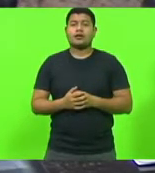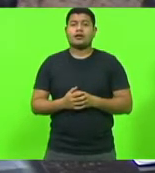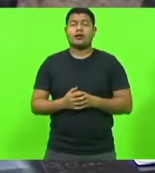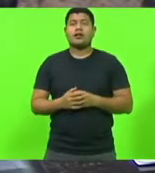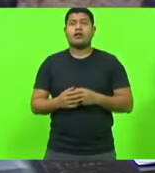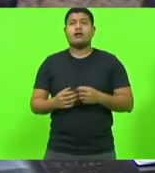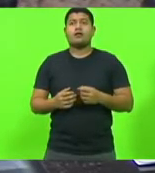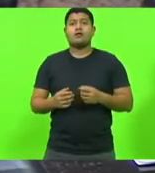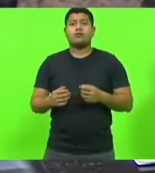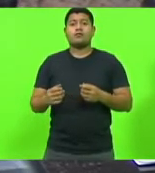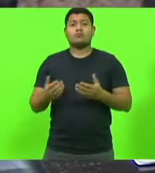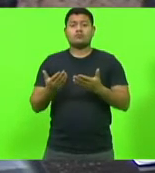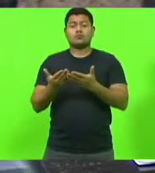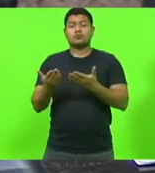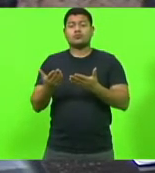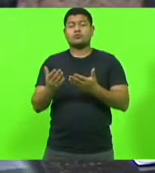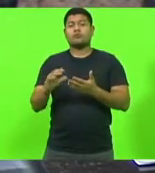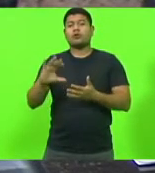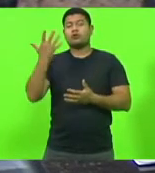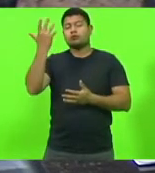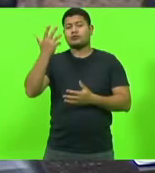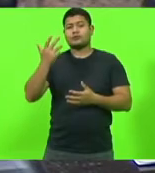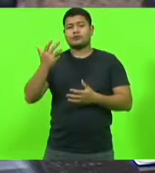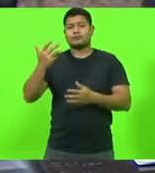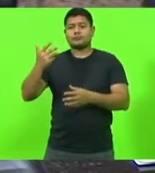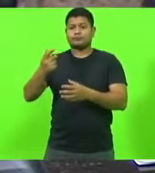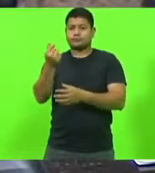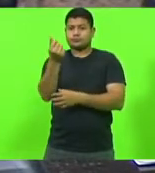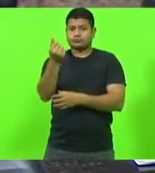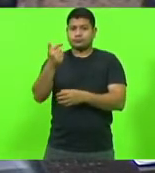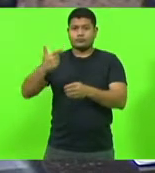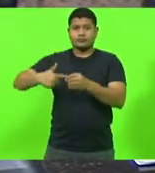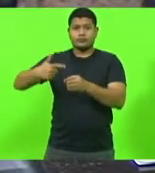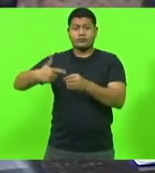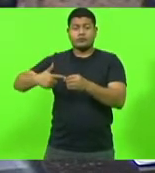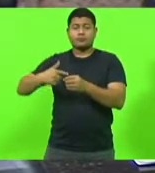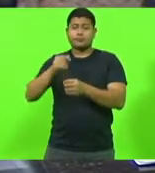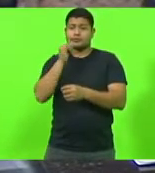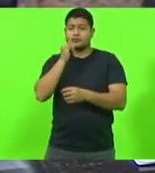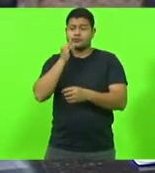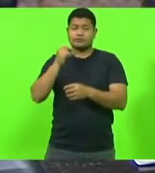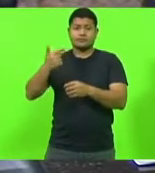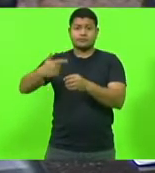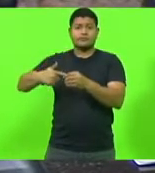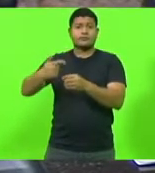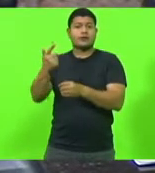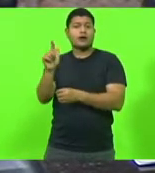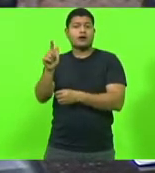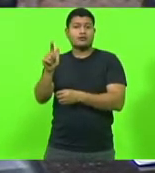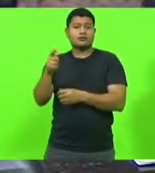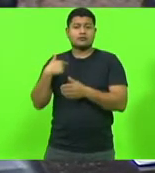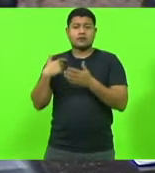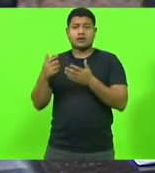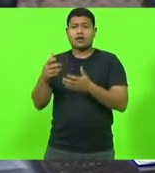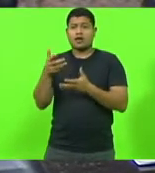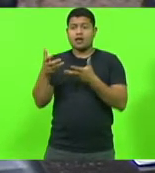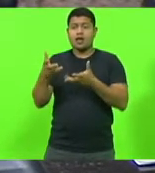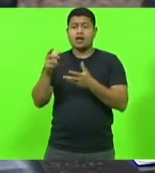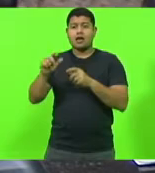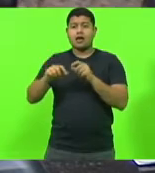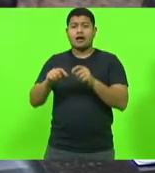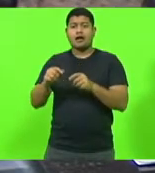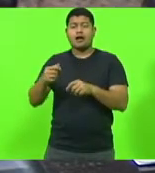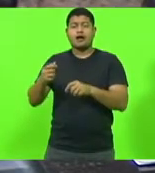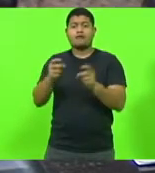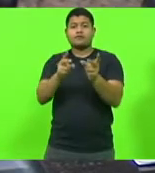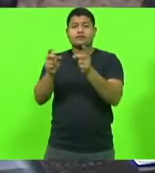valor do combustível? Vamos falar da gasolina. É o preço do barril no mercado